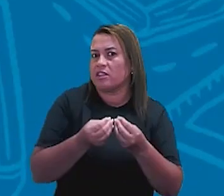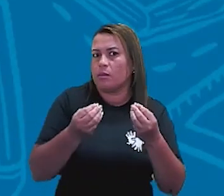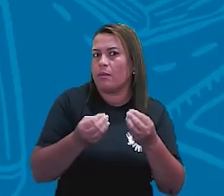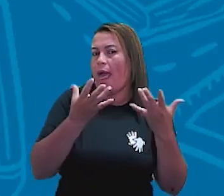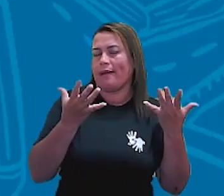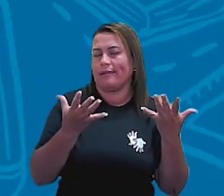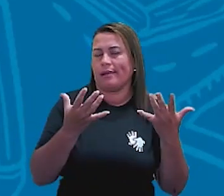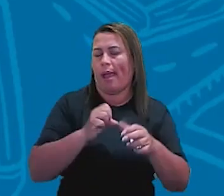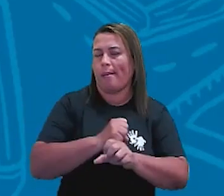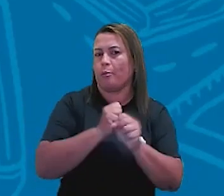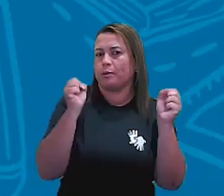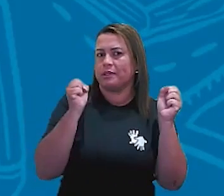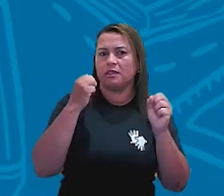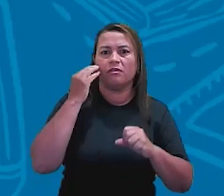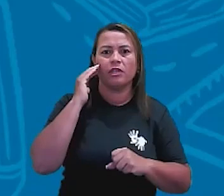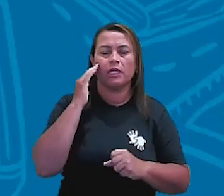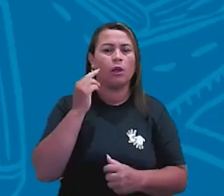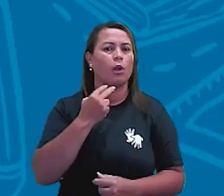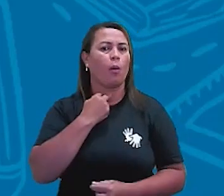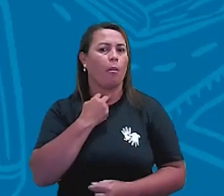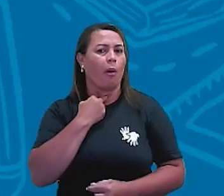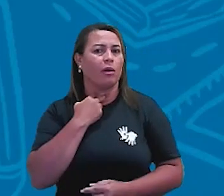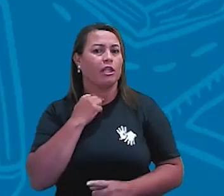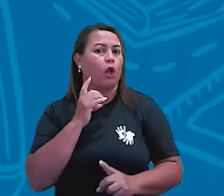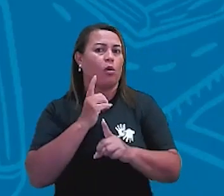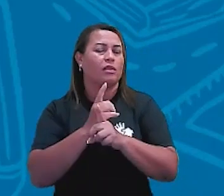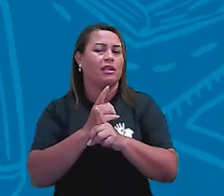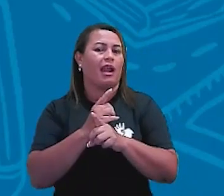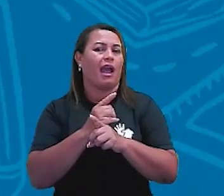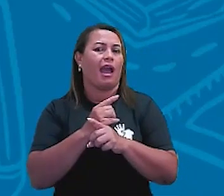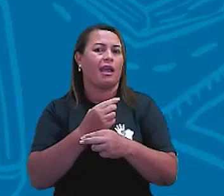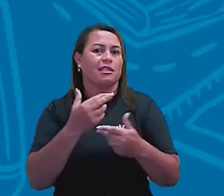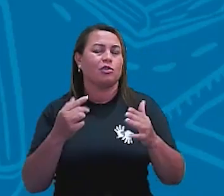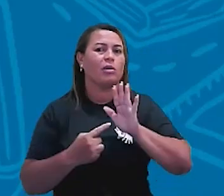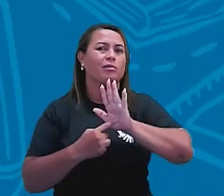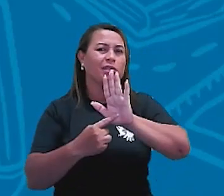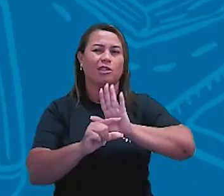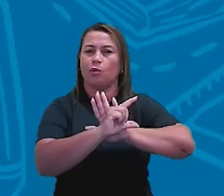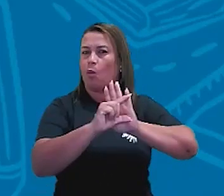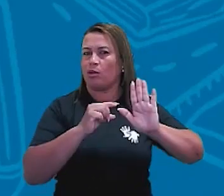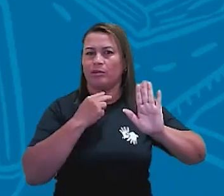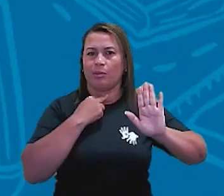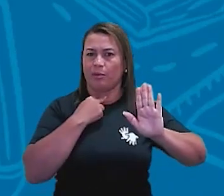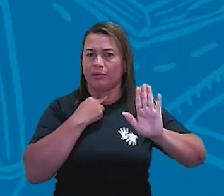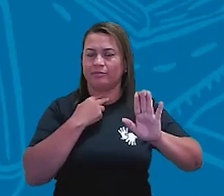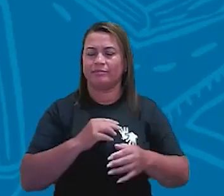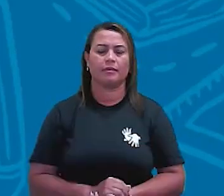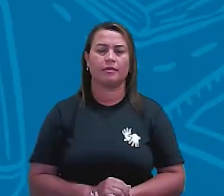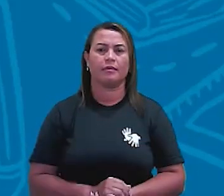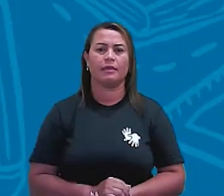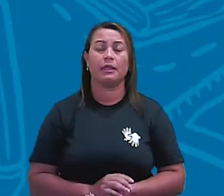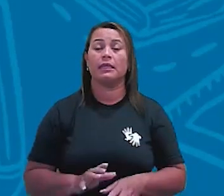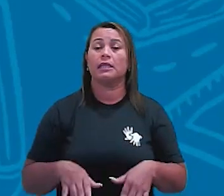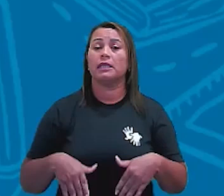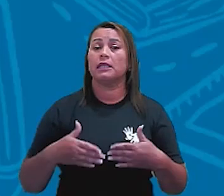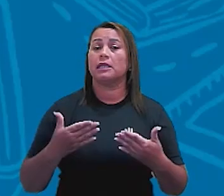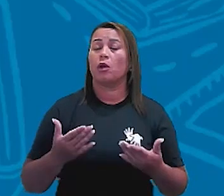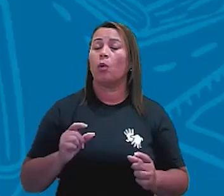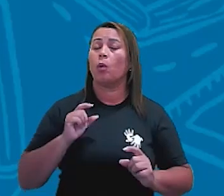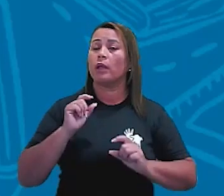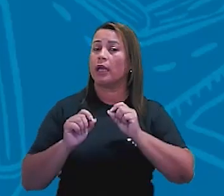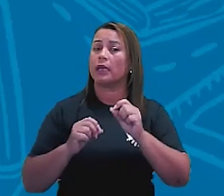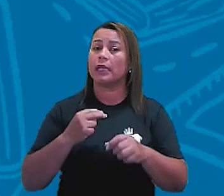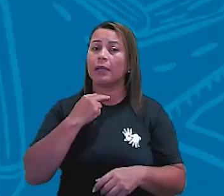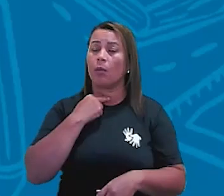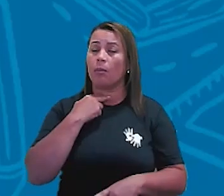milagre, né? Então, a gente também não pode encontrar esse tipo de demonstração nos rótulos. Então, o que a gente também não